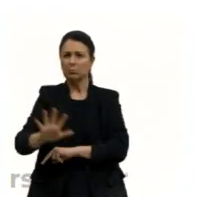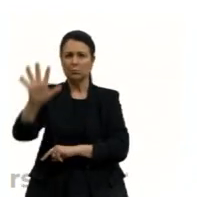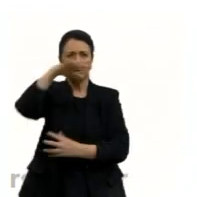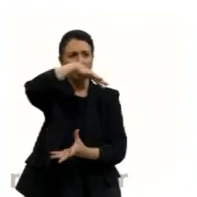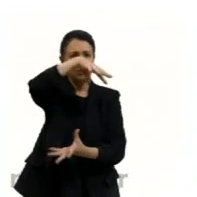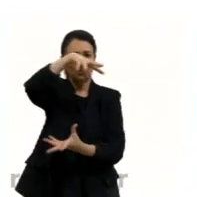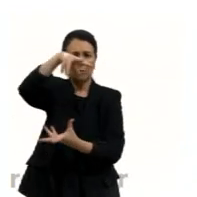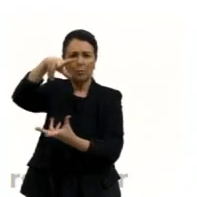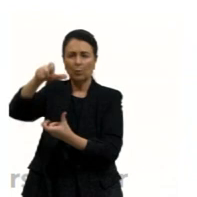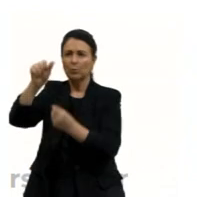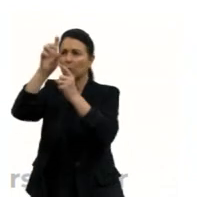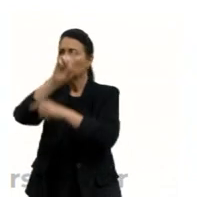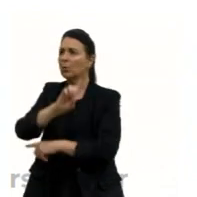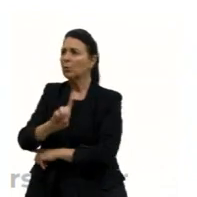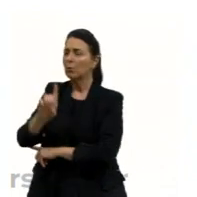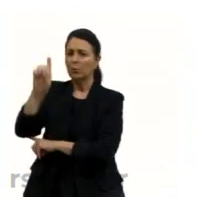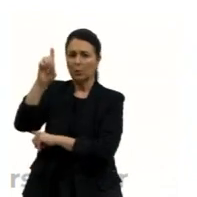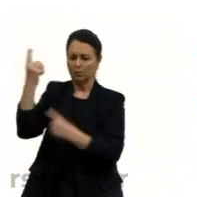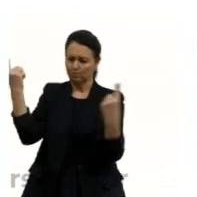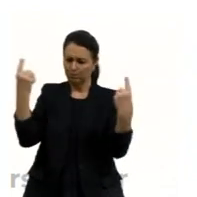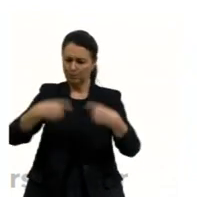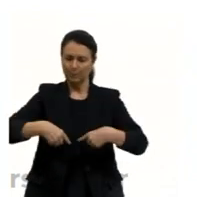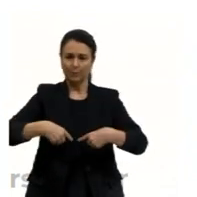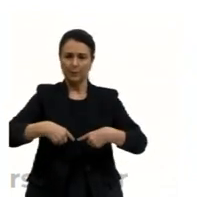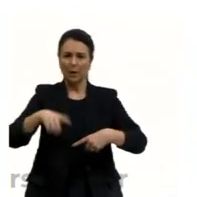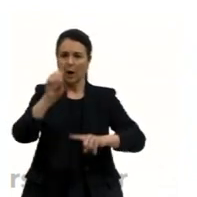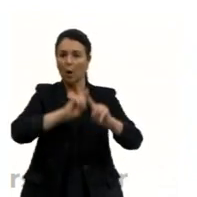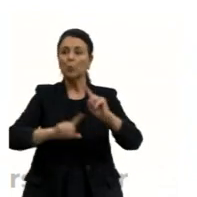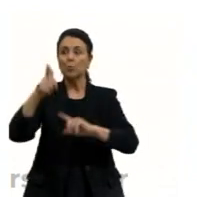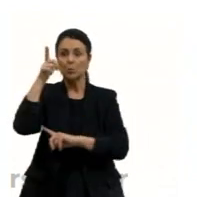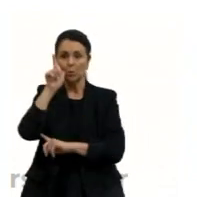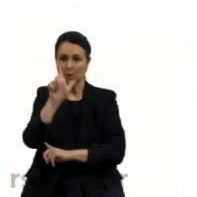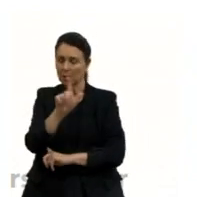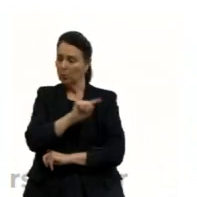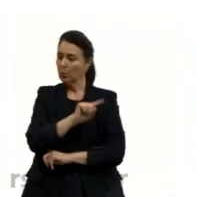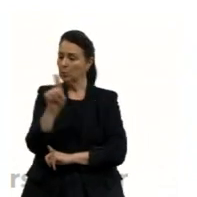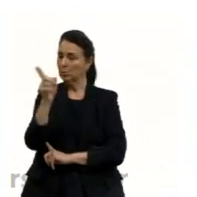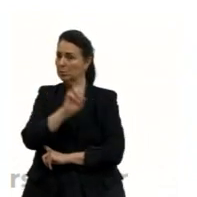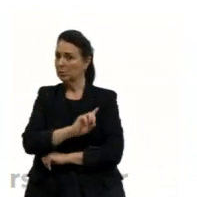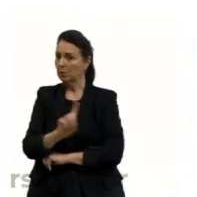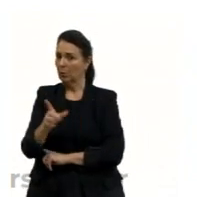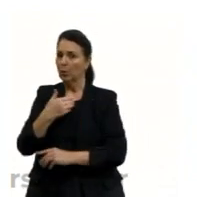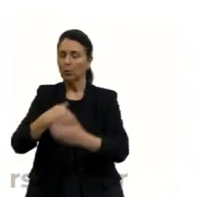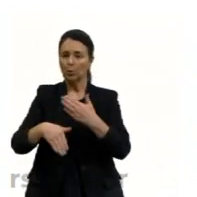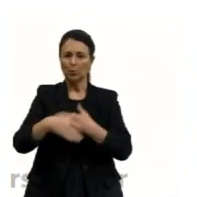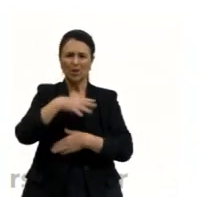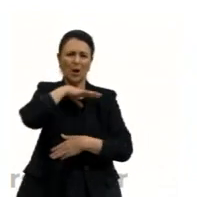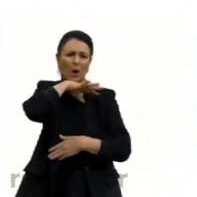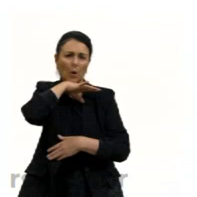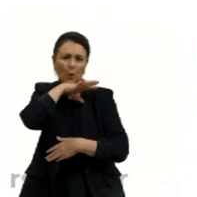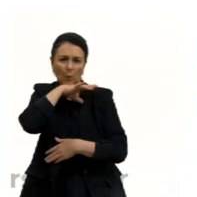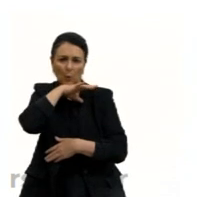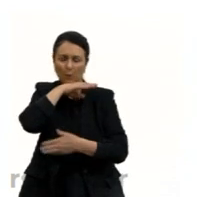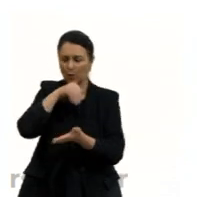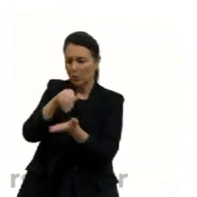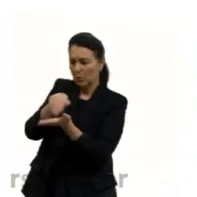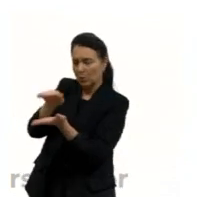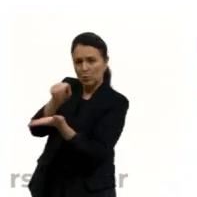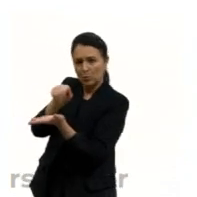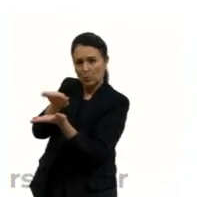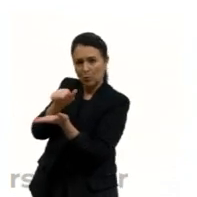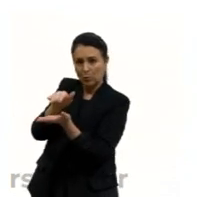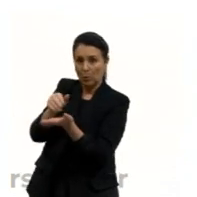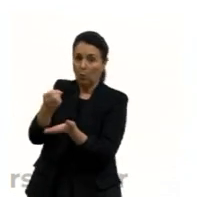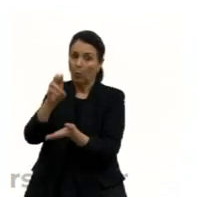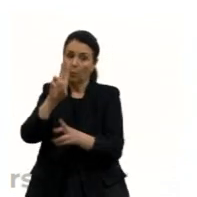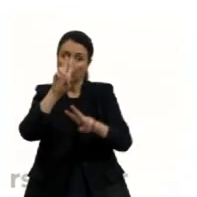os deuses disputaram entre si alguns triunfaram tudo que havia de ruim no céu eterno foi expulso ou